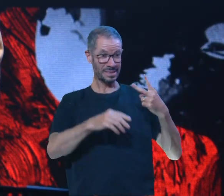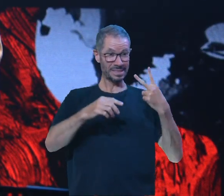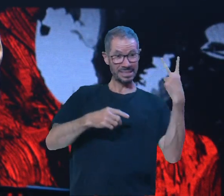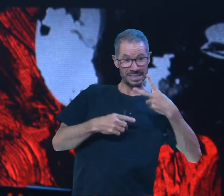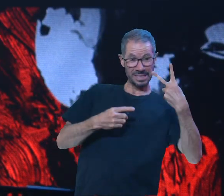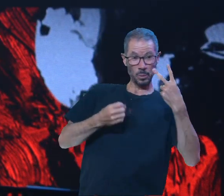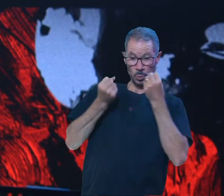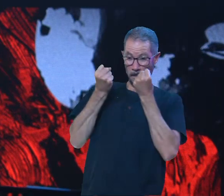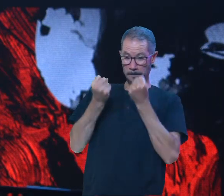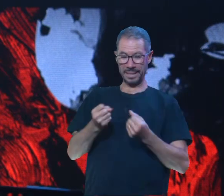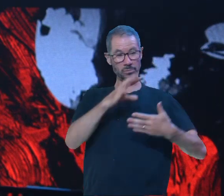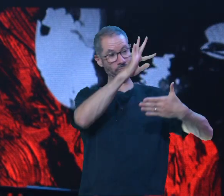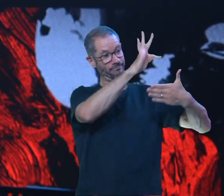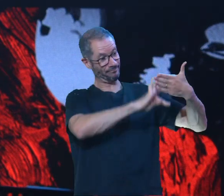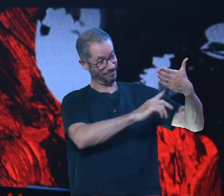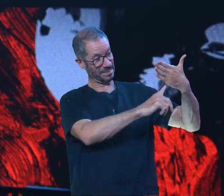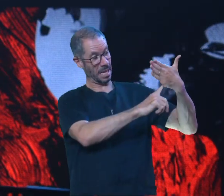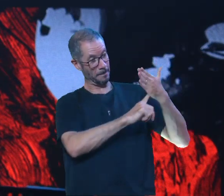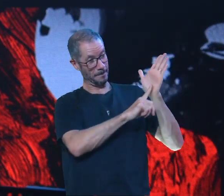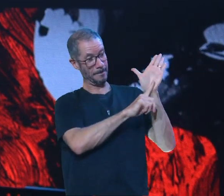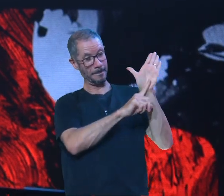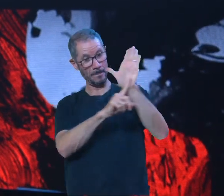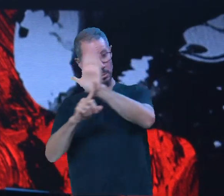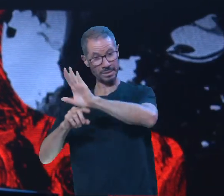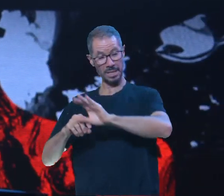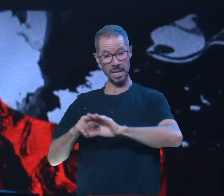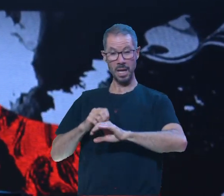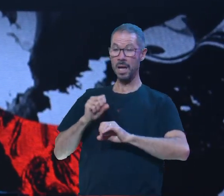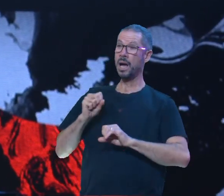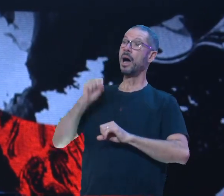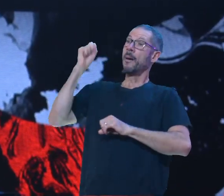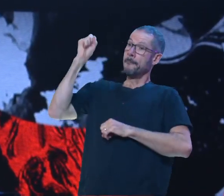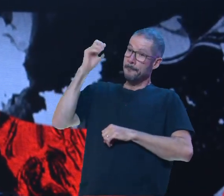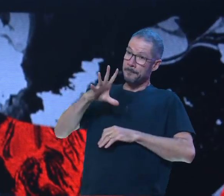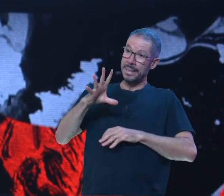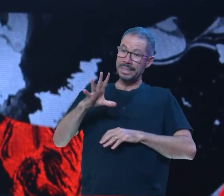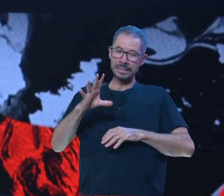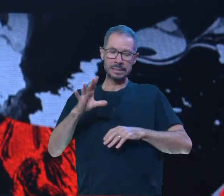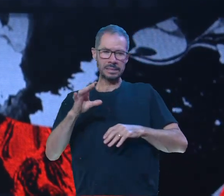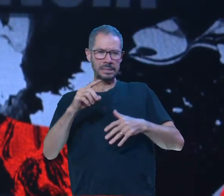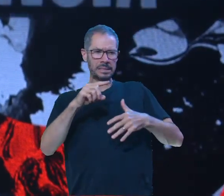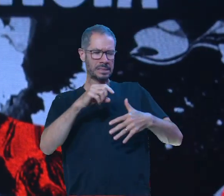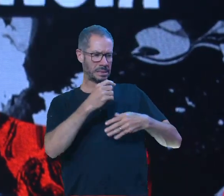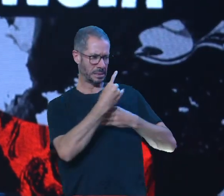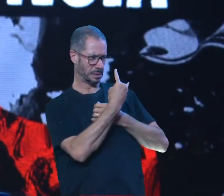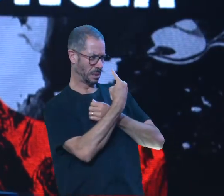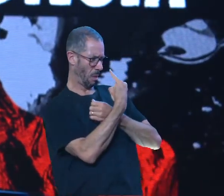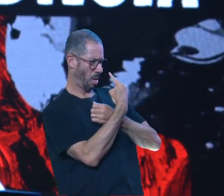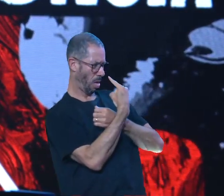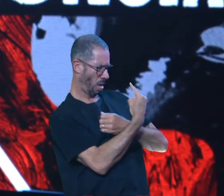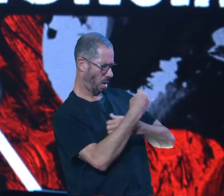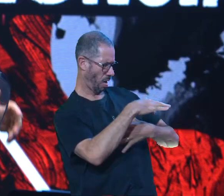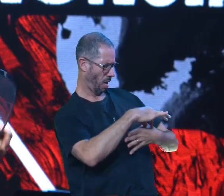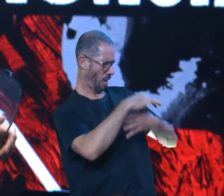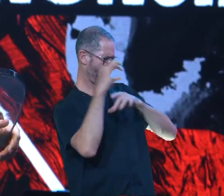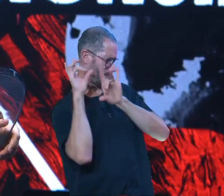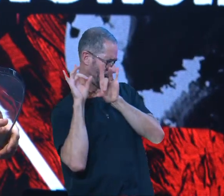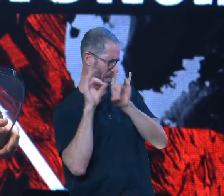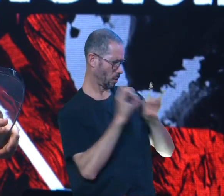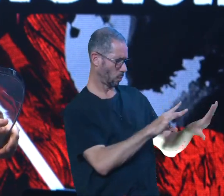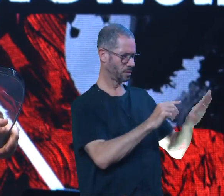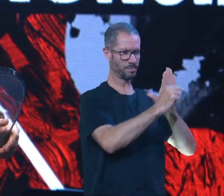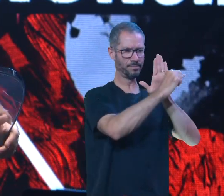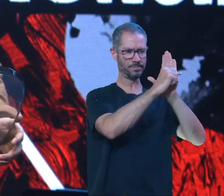o texto nos mostra aqui, a bênção da renúncia. É para dar nó na cabeça mesmo, meu irmão. Olha só a continuação ali do